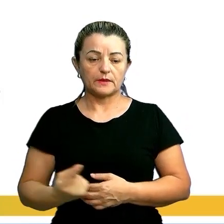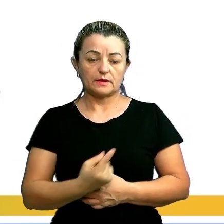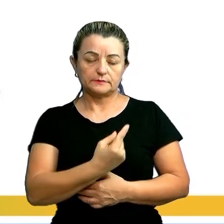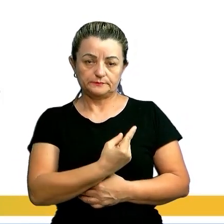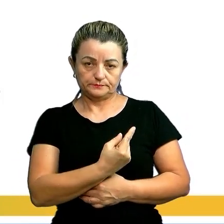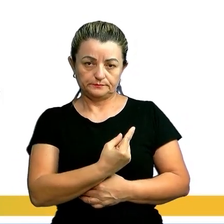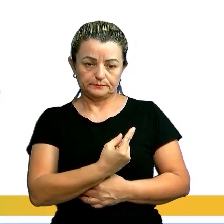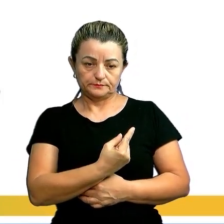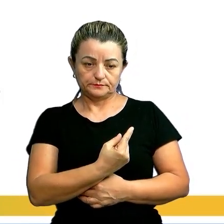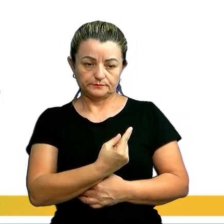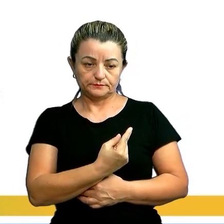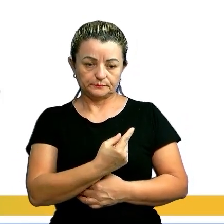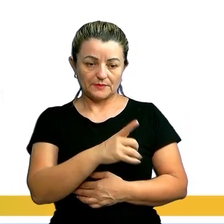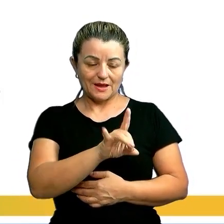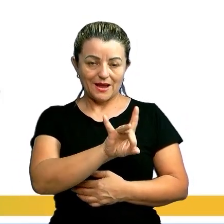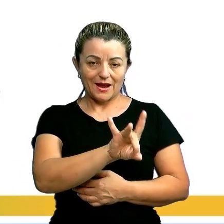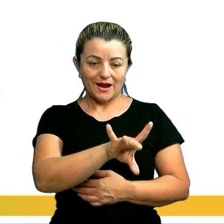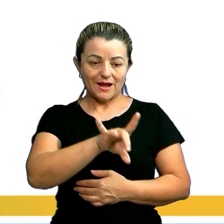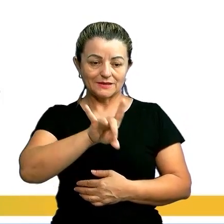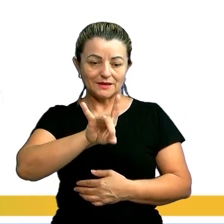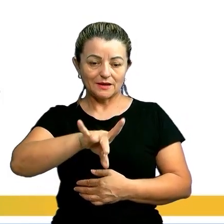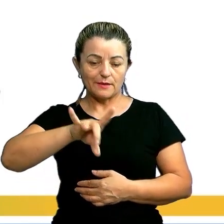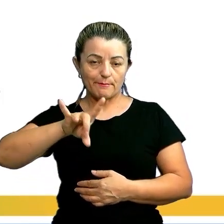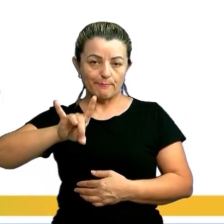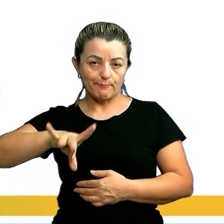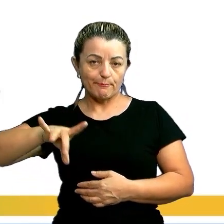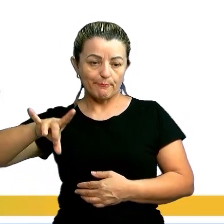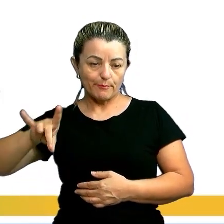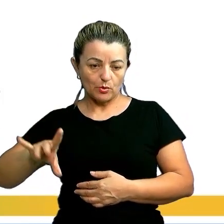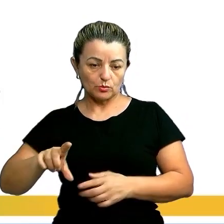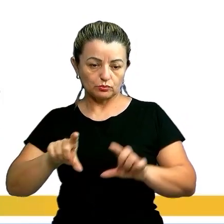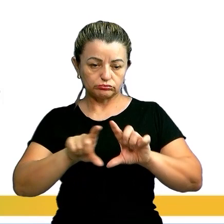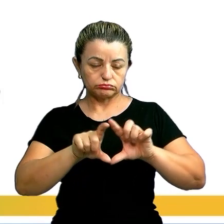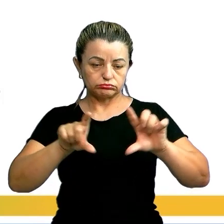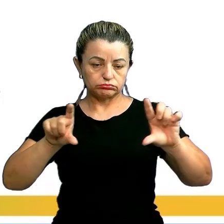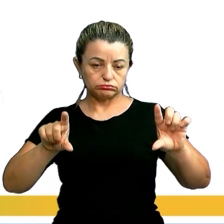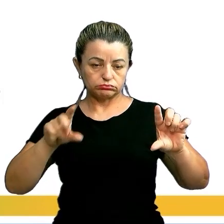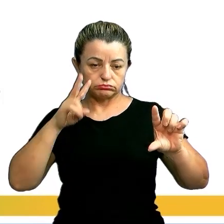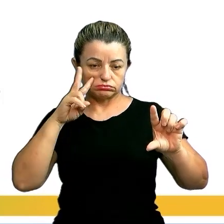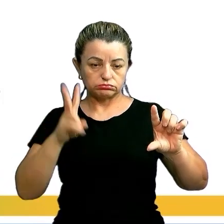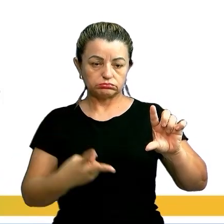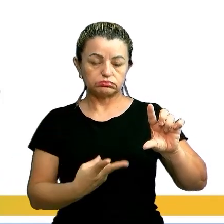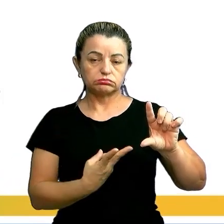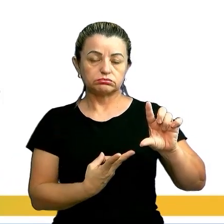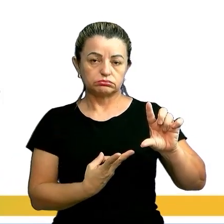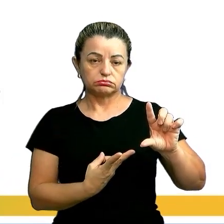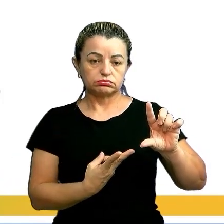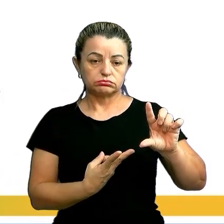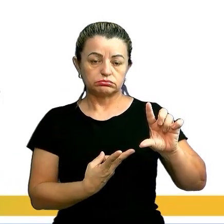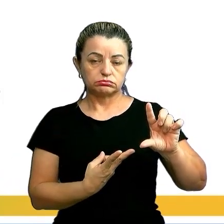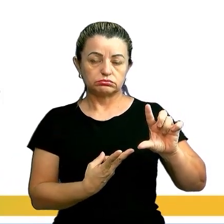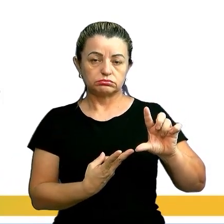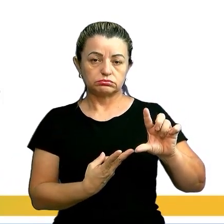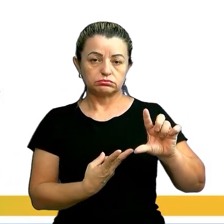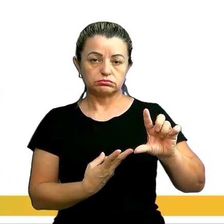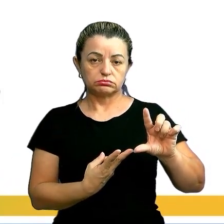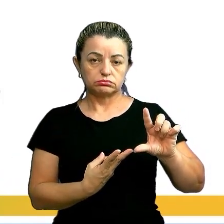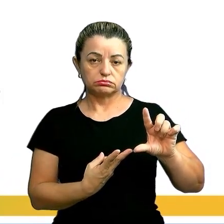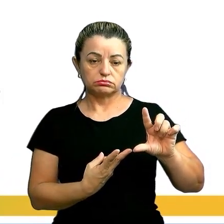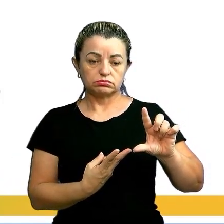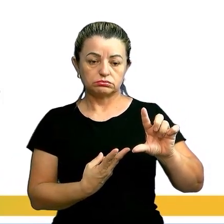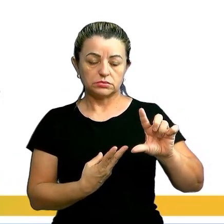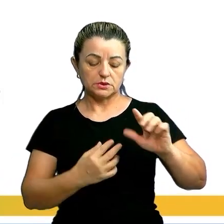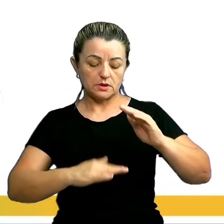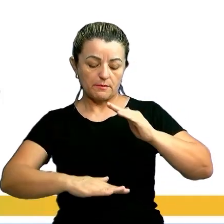temos aí a cada ponto, a cada vértice desse que vocês estão percebendo, na